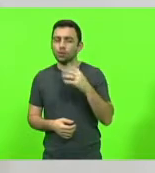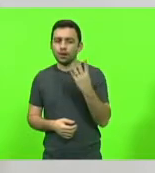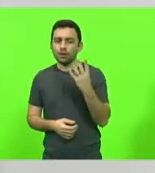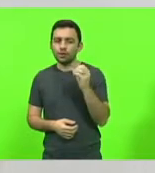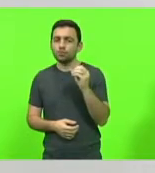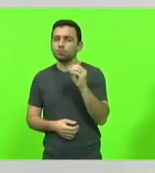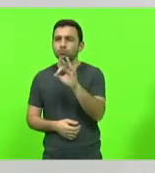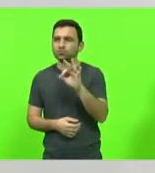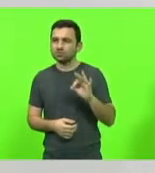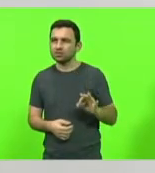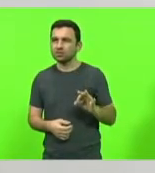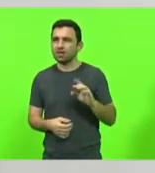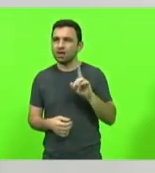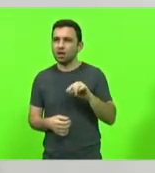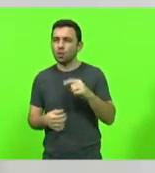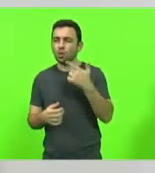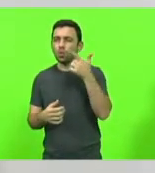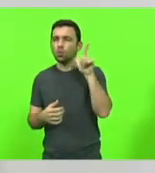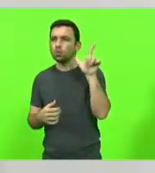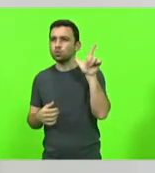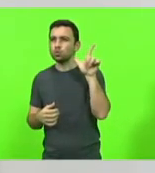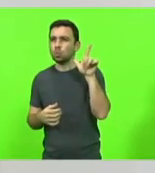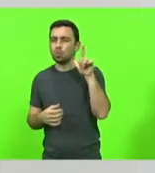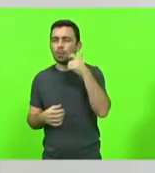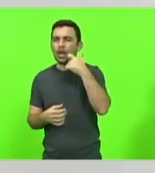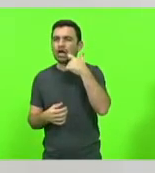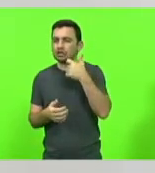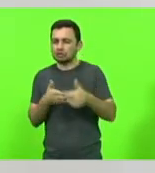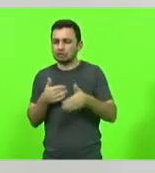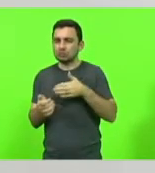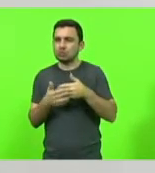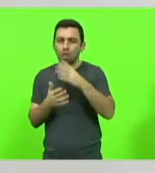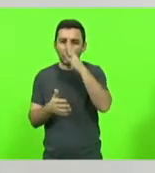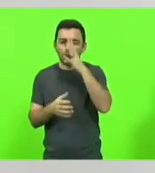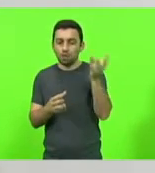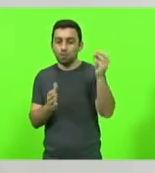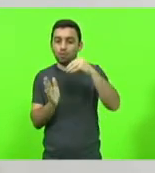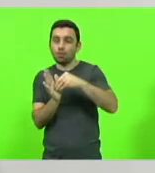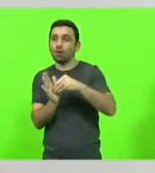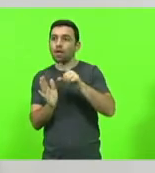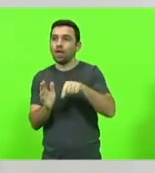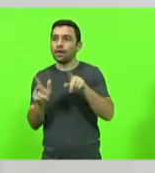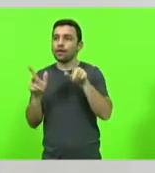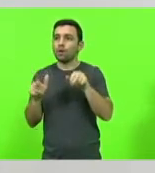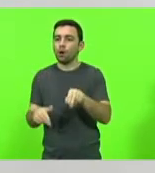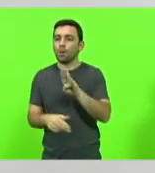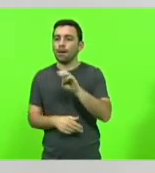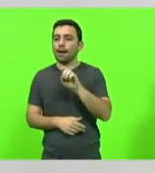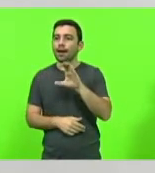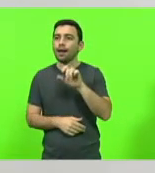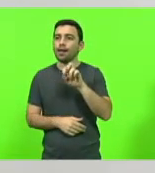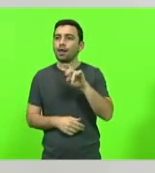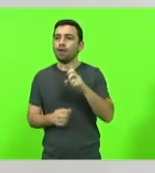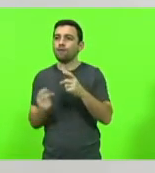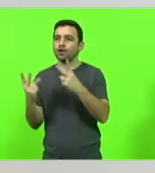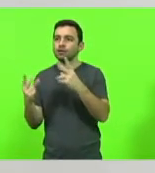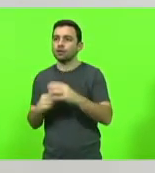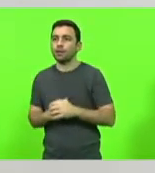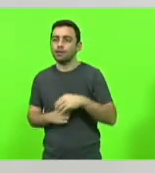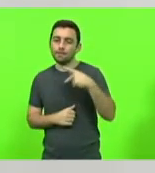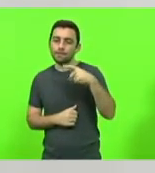né? Era peixe salgado seco de qualquer espécie, eles estavam vendendo como bacalhau. Então, era panga como linguado